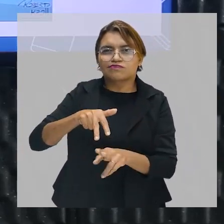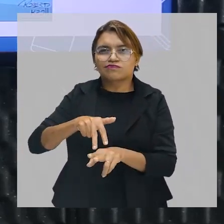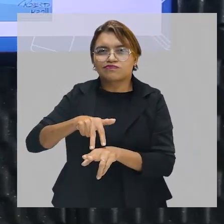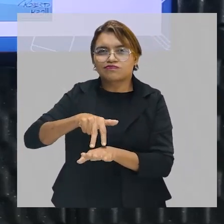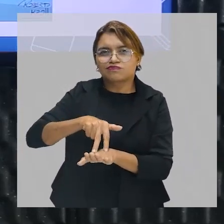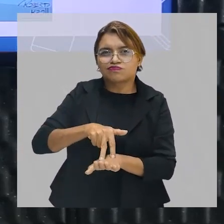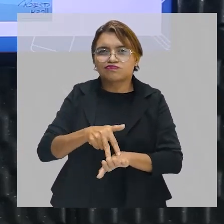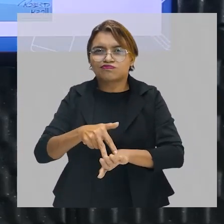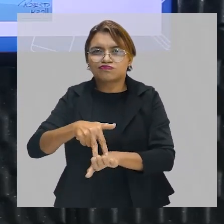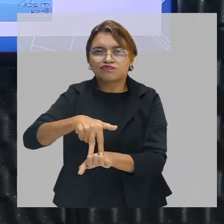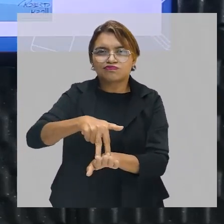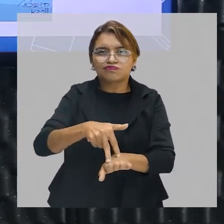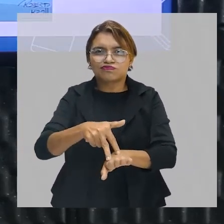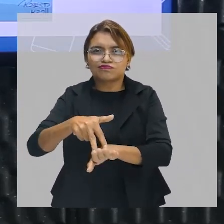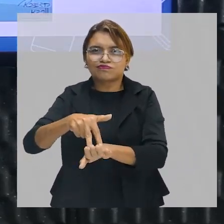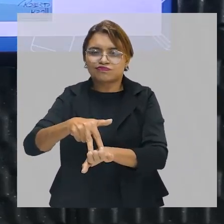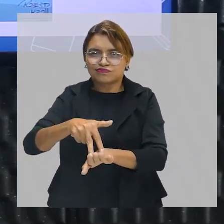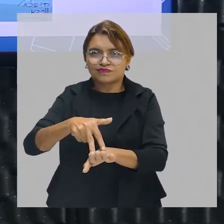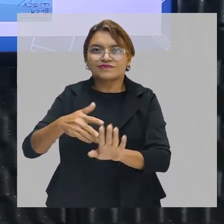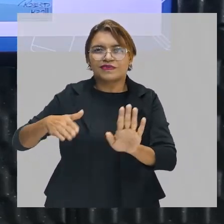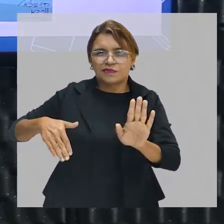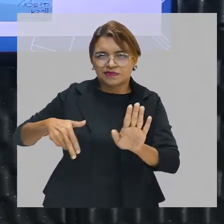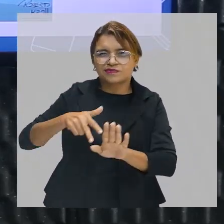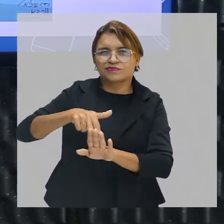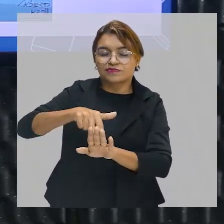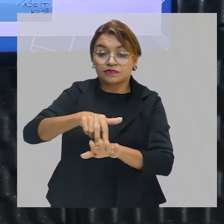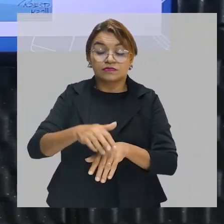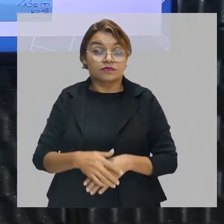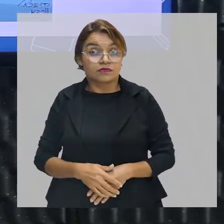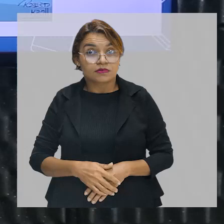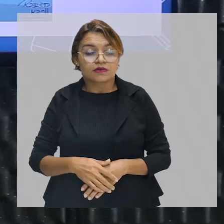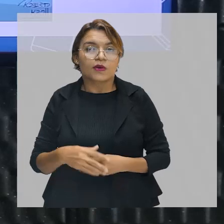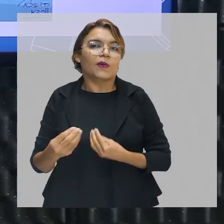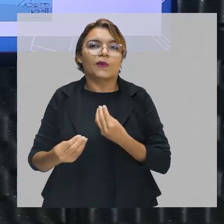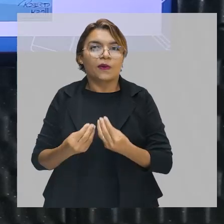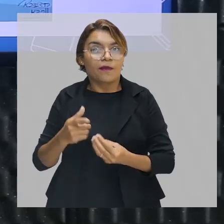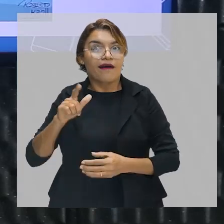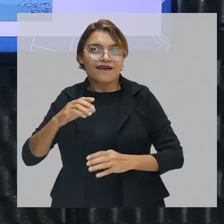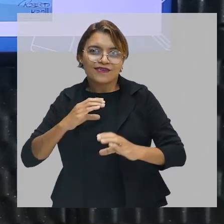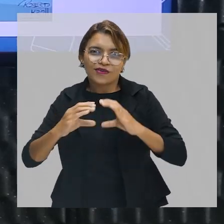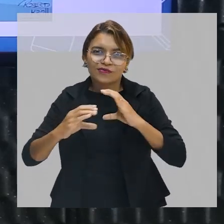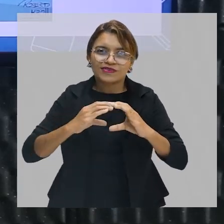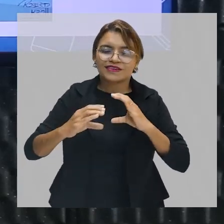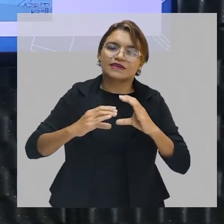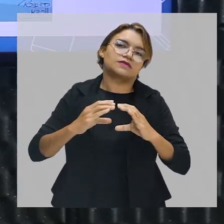utiliza para falar com o surfista. Então, tudo isso deve ser levado em comunicação.